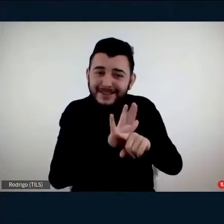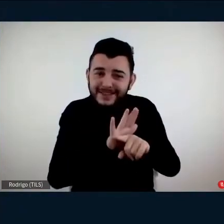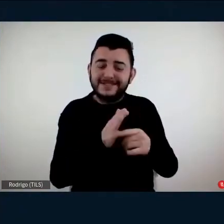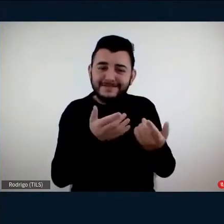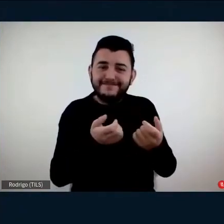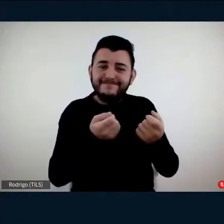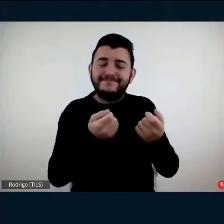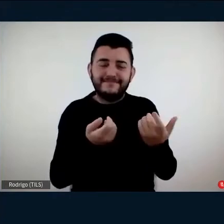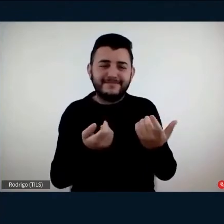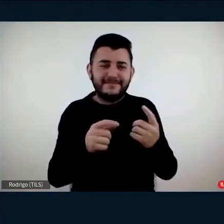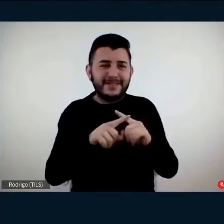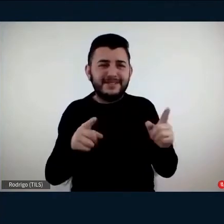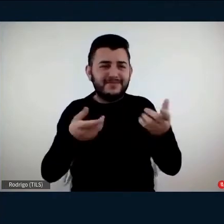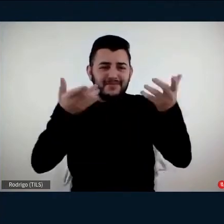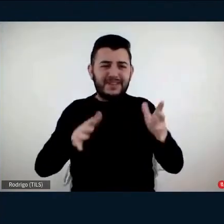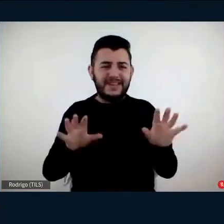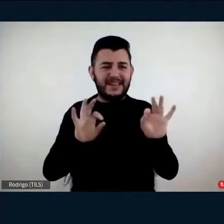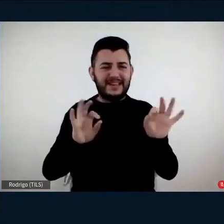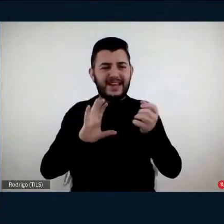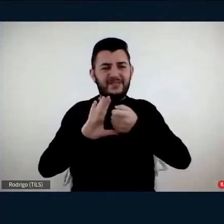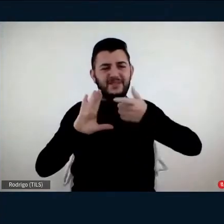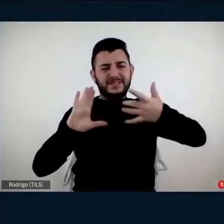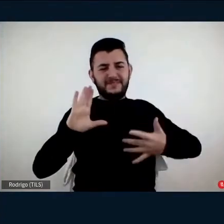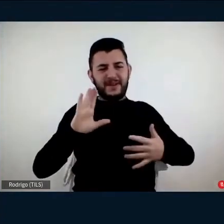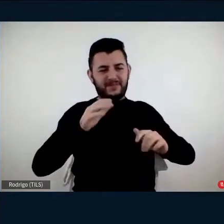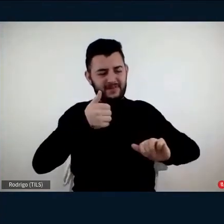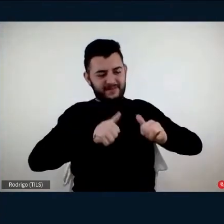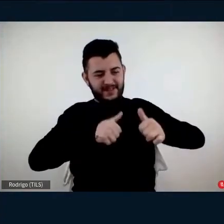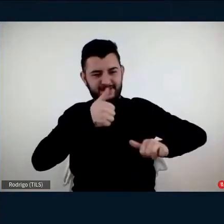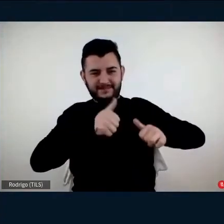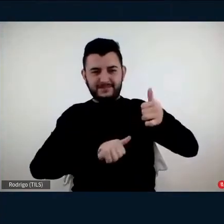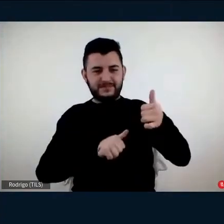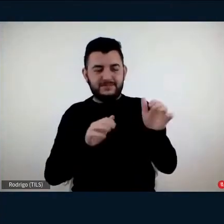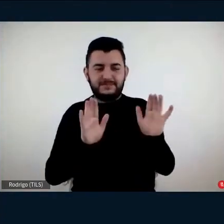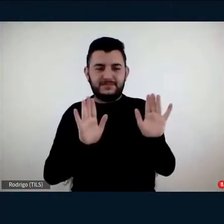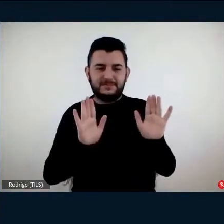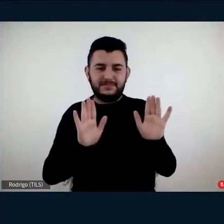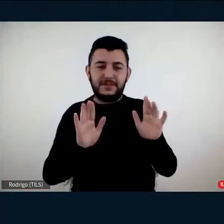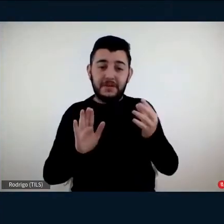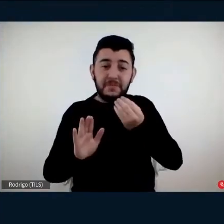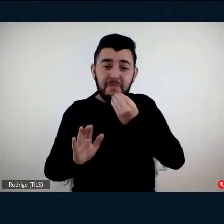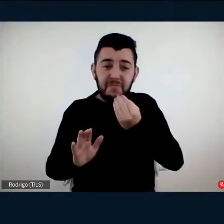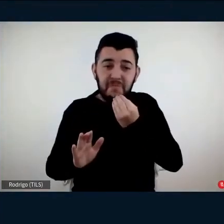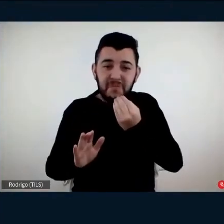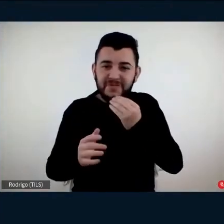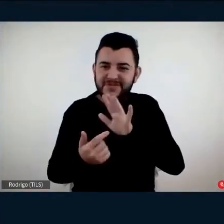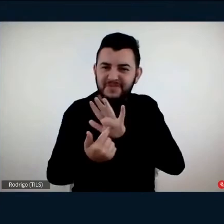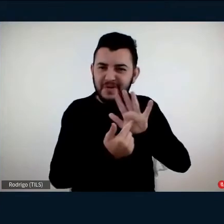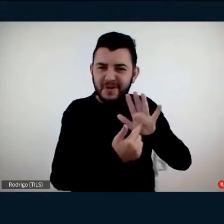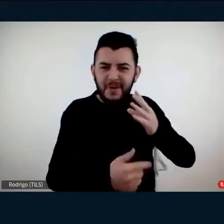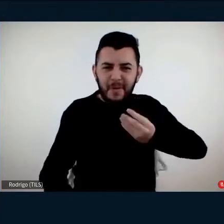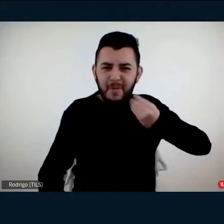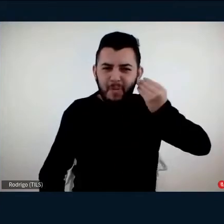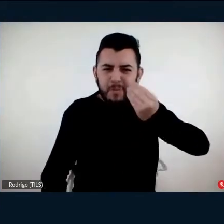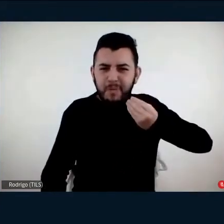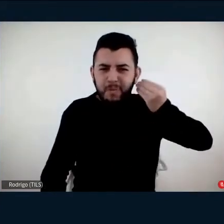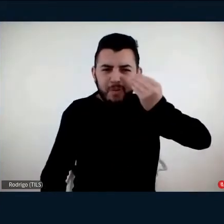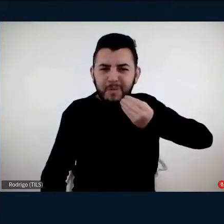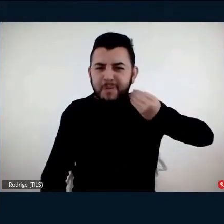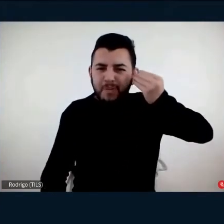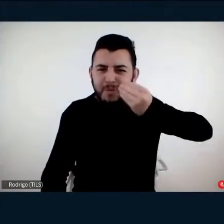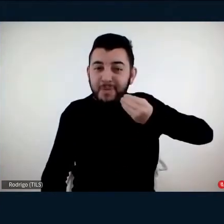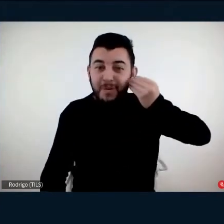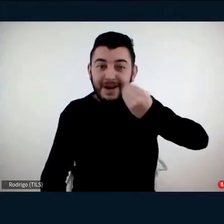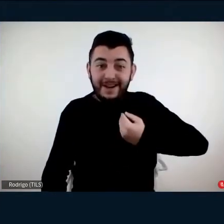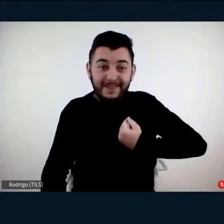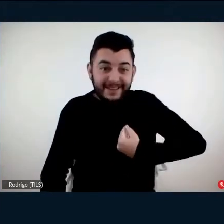aspecto avaliativo assim, para a análise. Então, mas eu poderia sim trazer muitas experiências, muitas vivências, mas